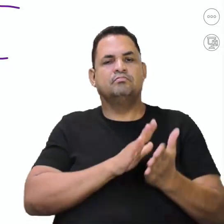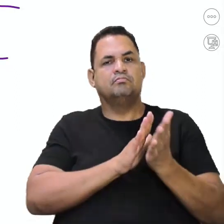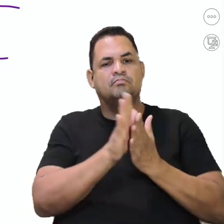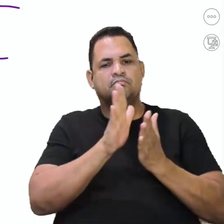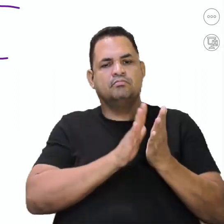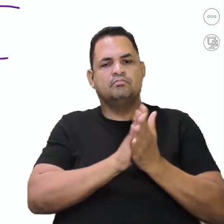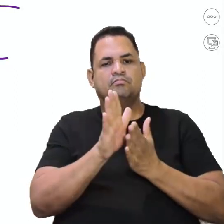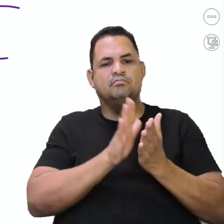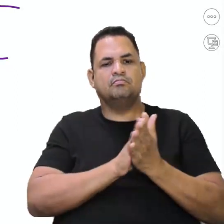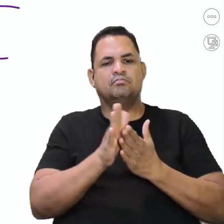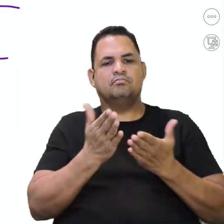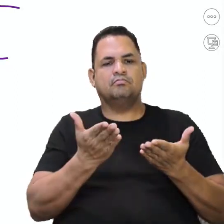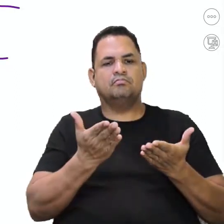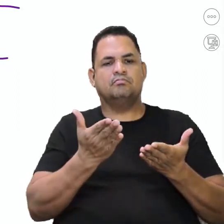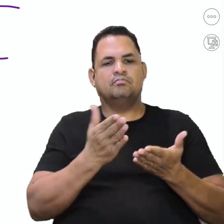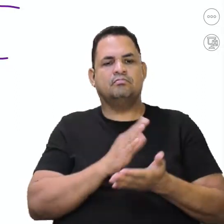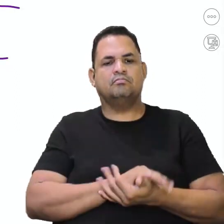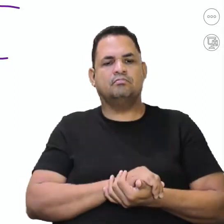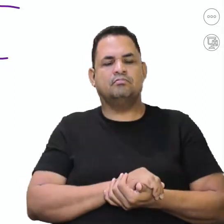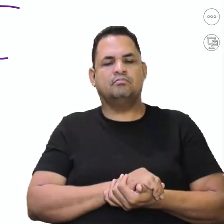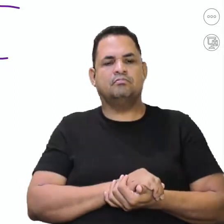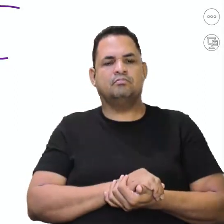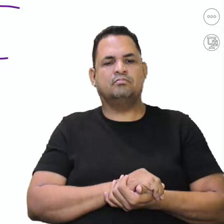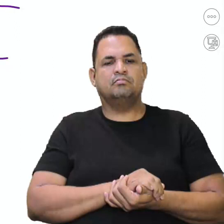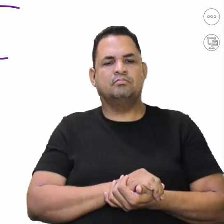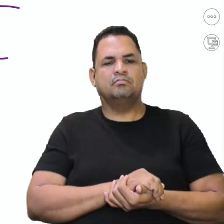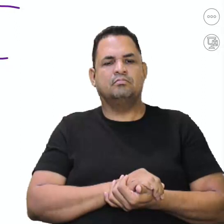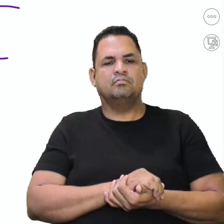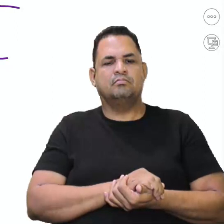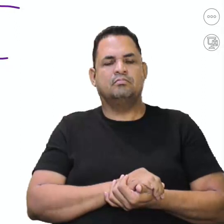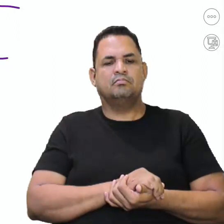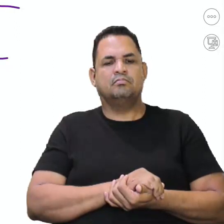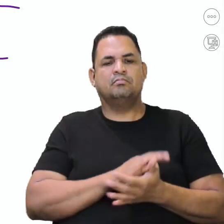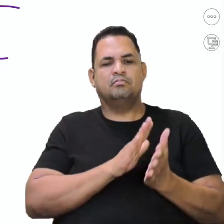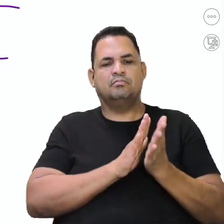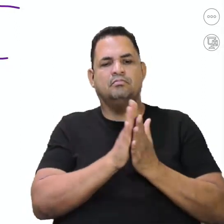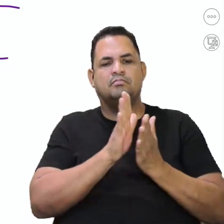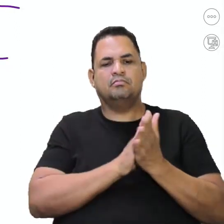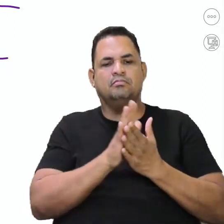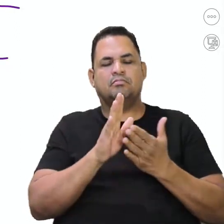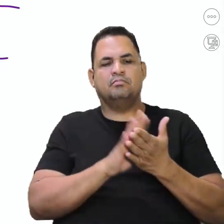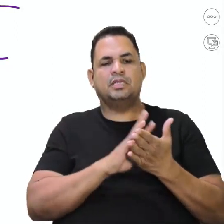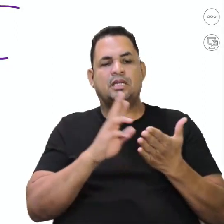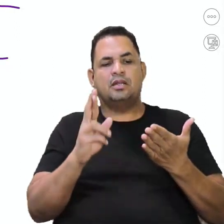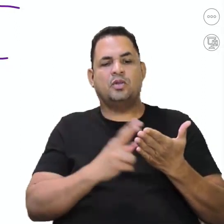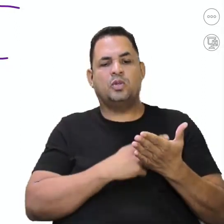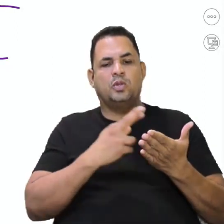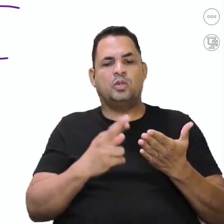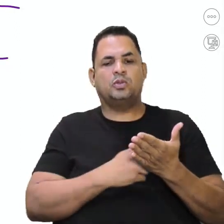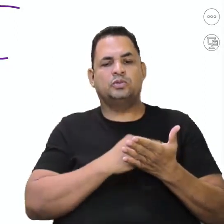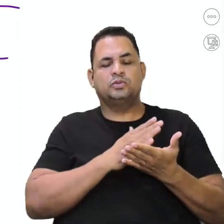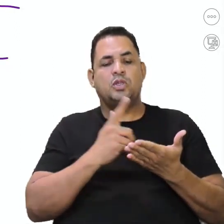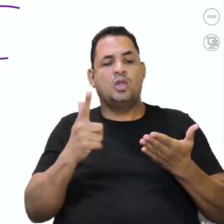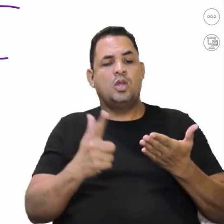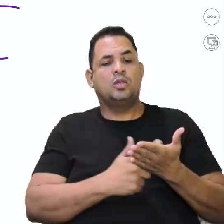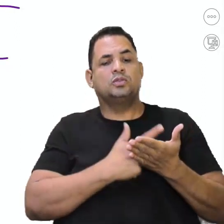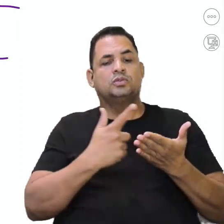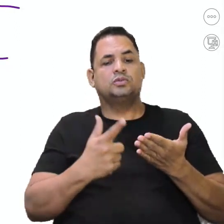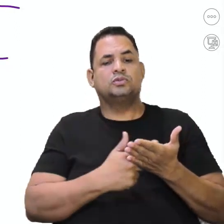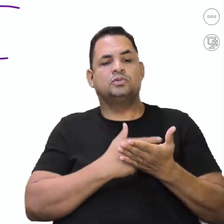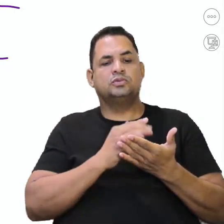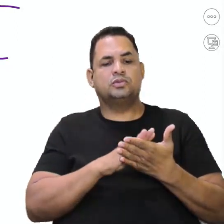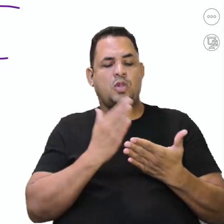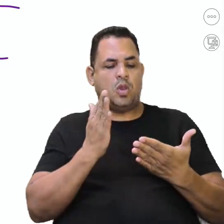impresso. Gente, é terrível quando a gente sabe a palavra inglês, mas esquece português, juro pra vocês. Impresso numa revista, no jornal ou